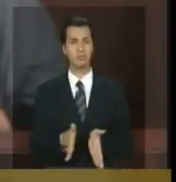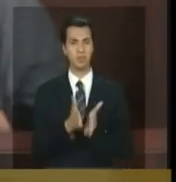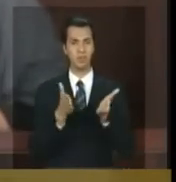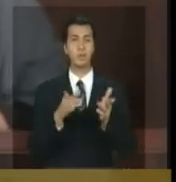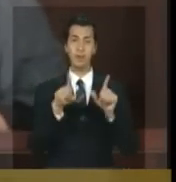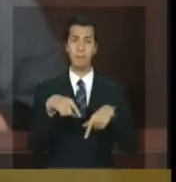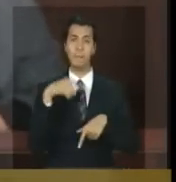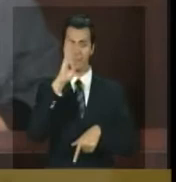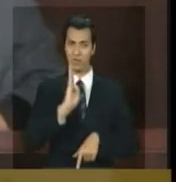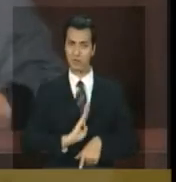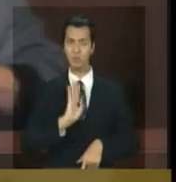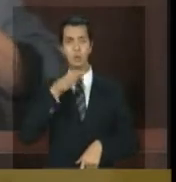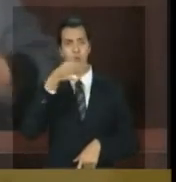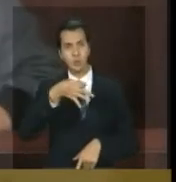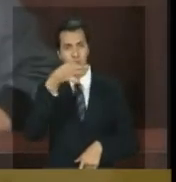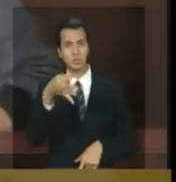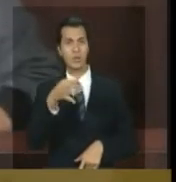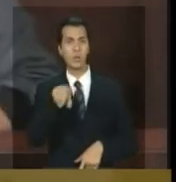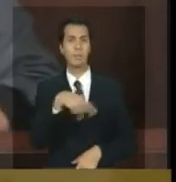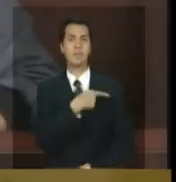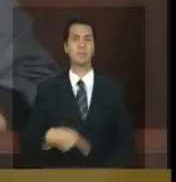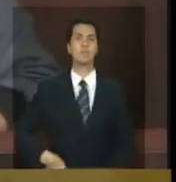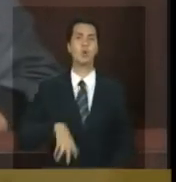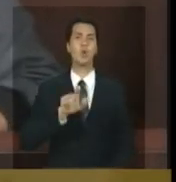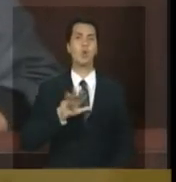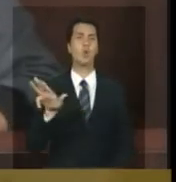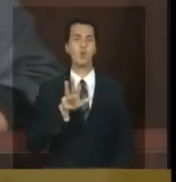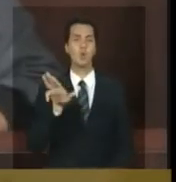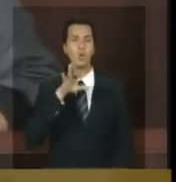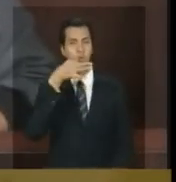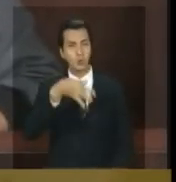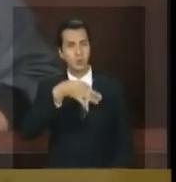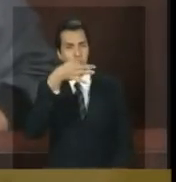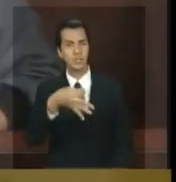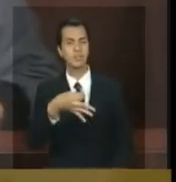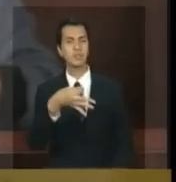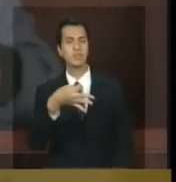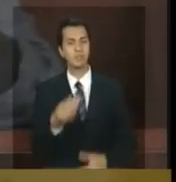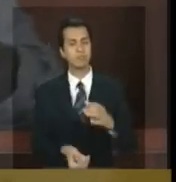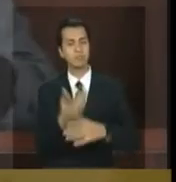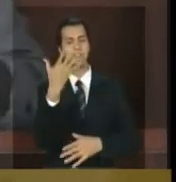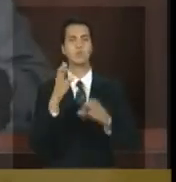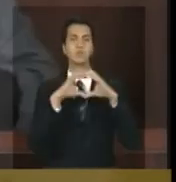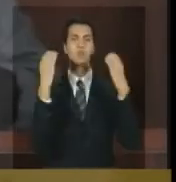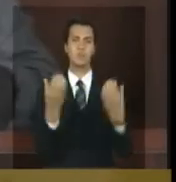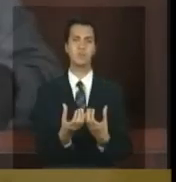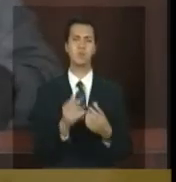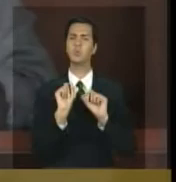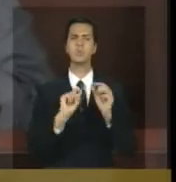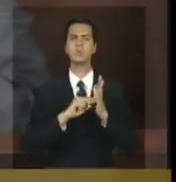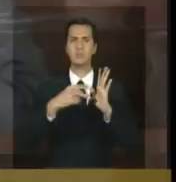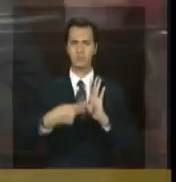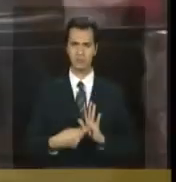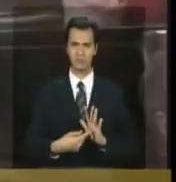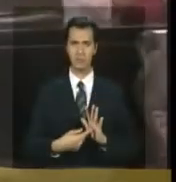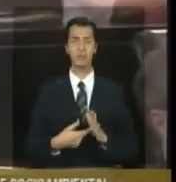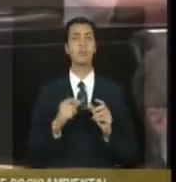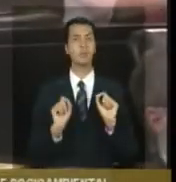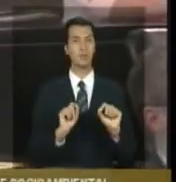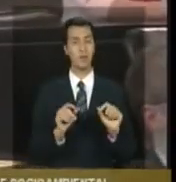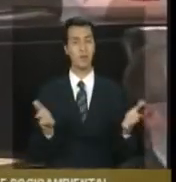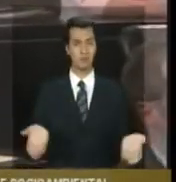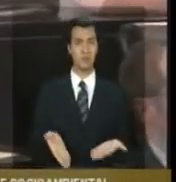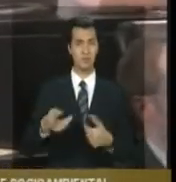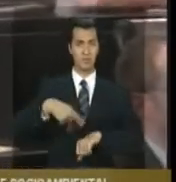Brasil que sugeriu essa conferência, foi o presidente Lula que sugeriu essa conferência. Isso quer dizer o quê? Quer dizer que os países